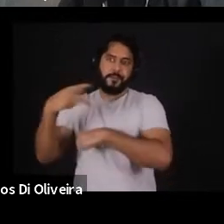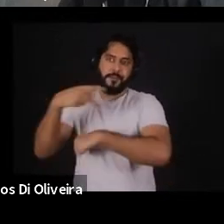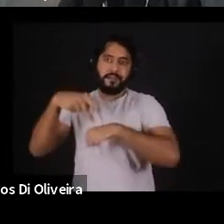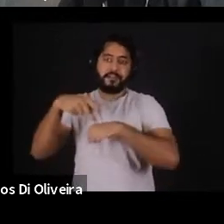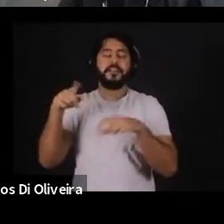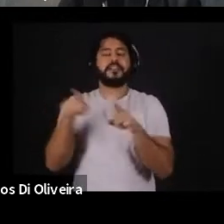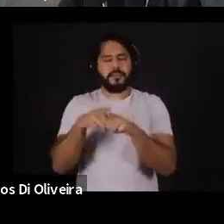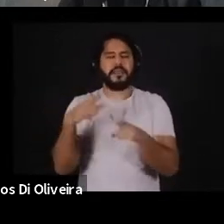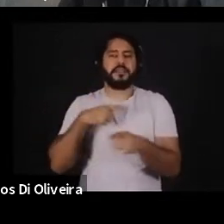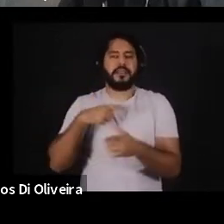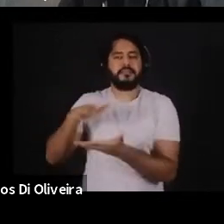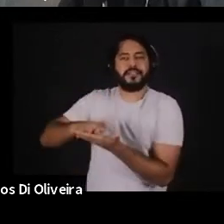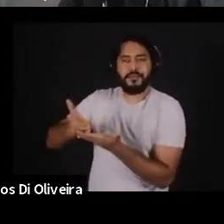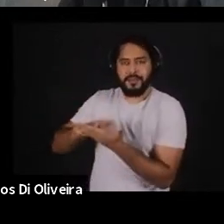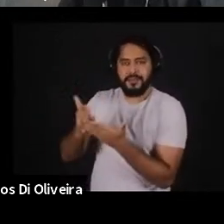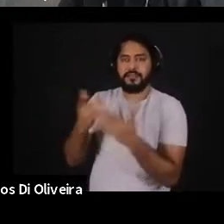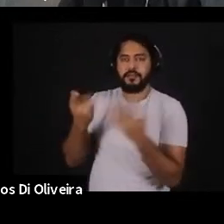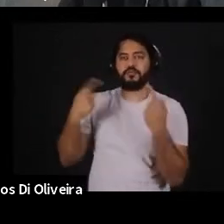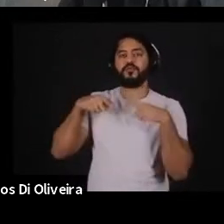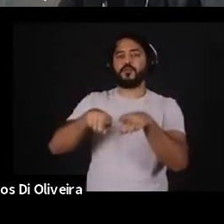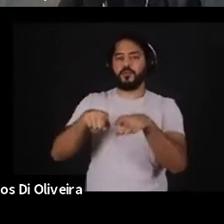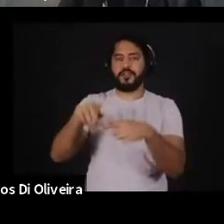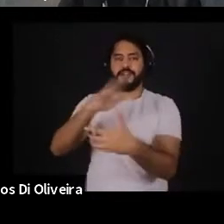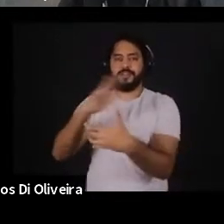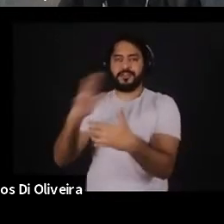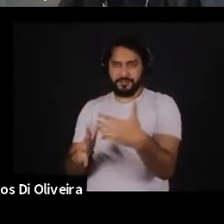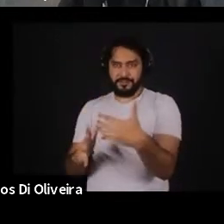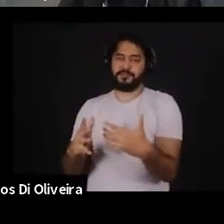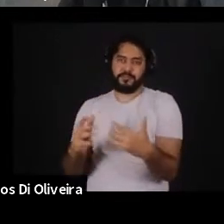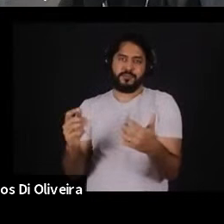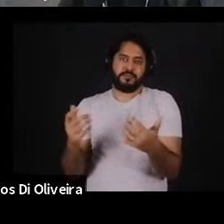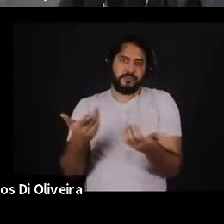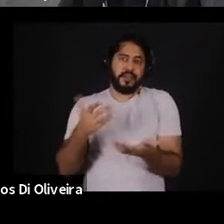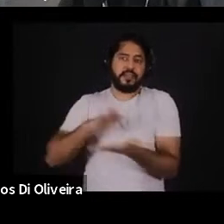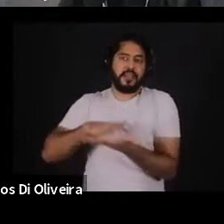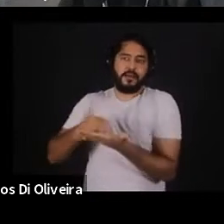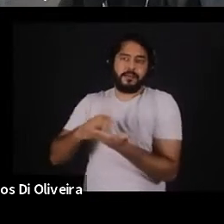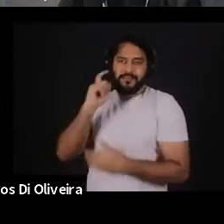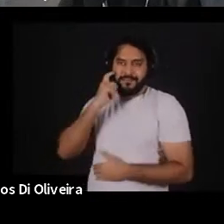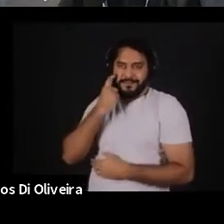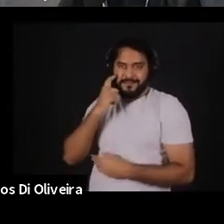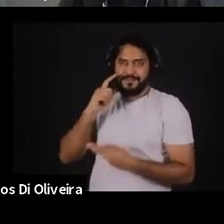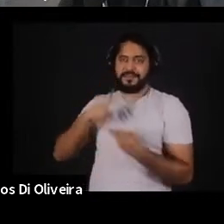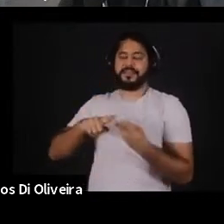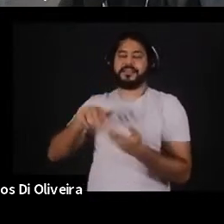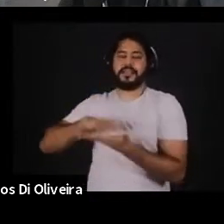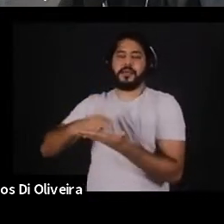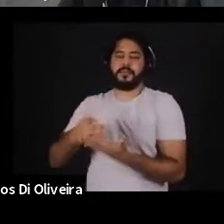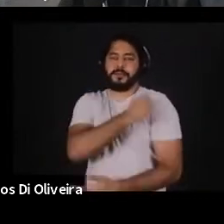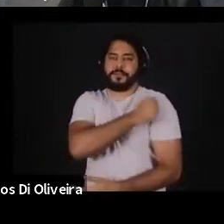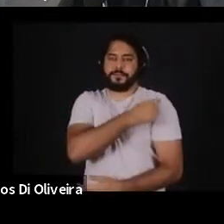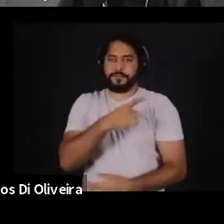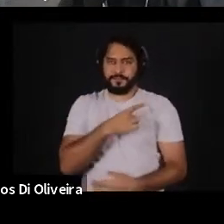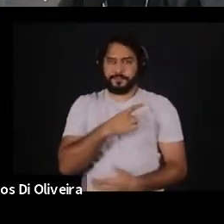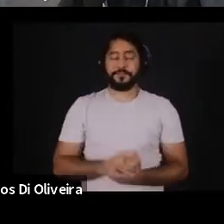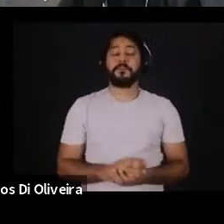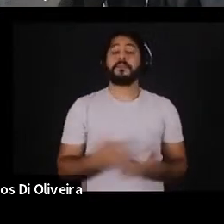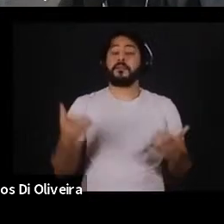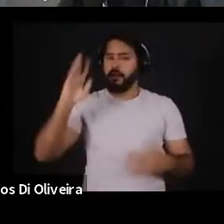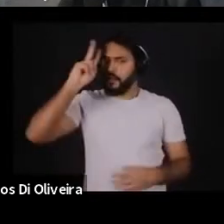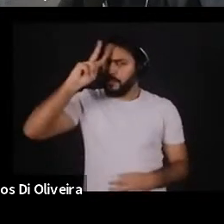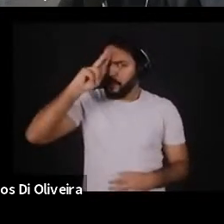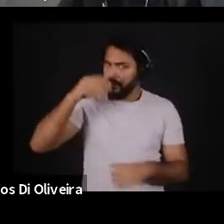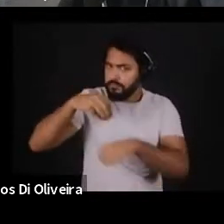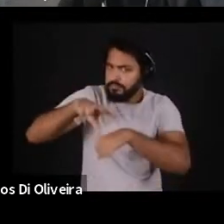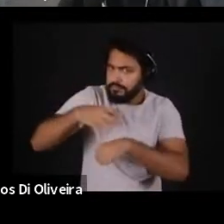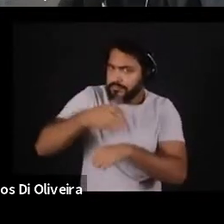Libras a cargo do Carlos e do Anderson. Lembrando que o Pivô Satélite é uma